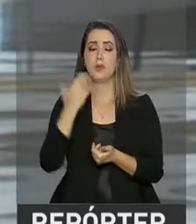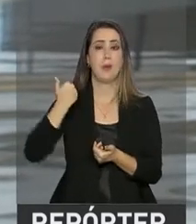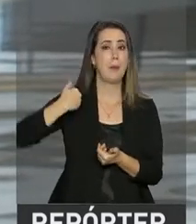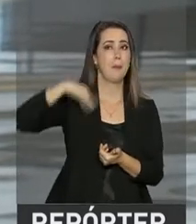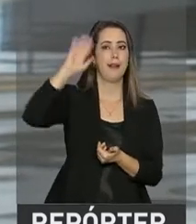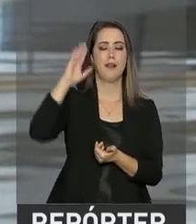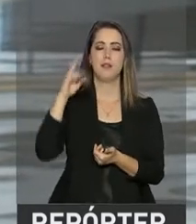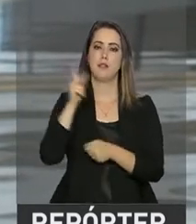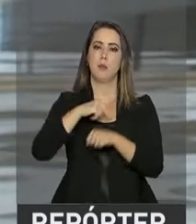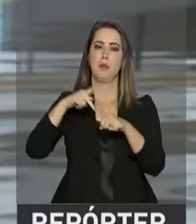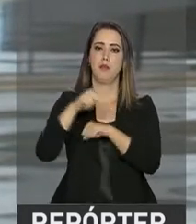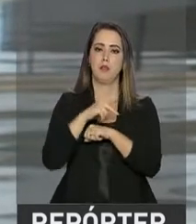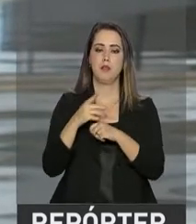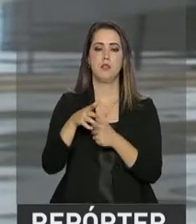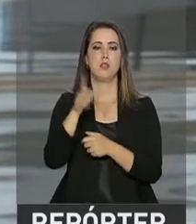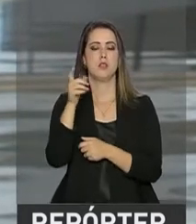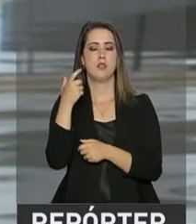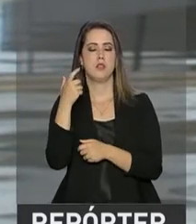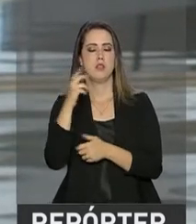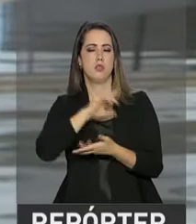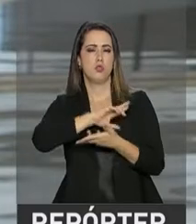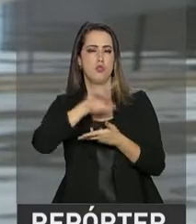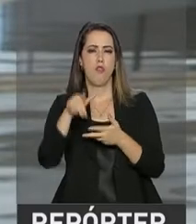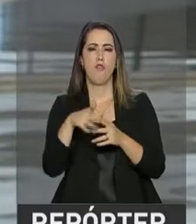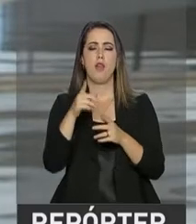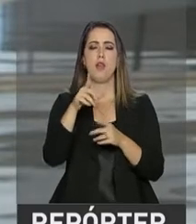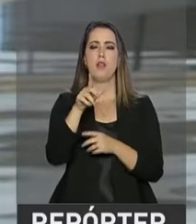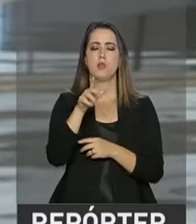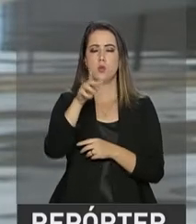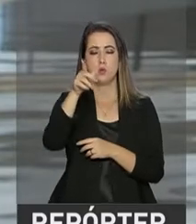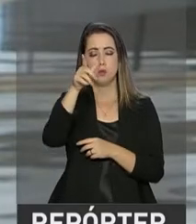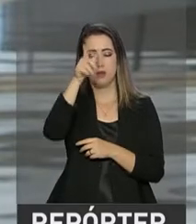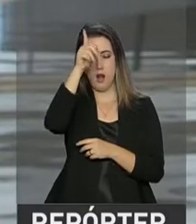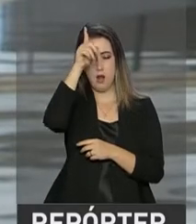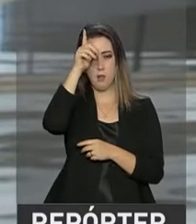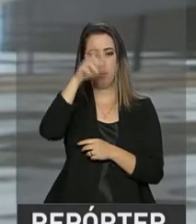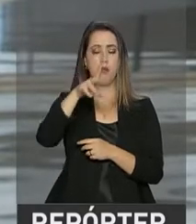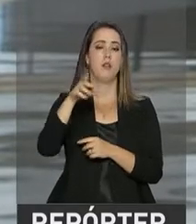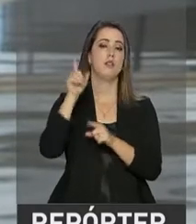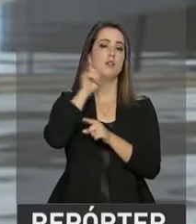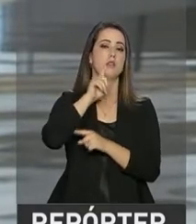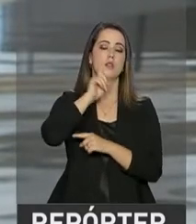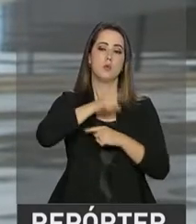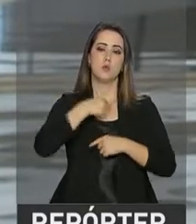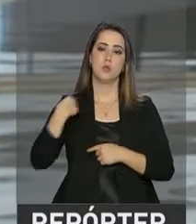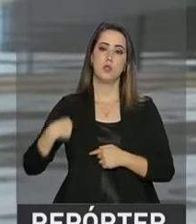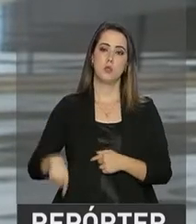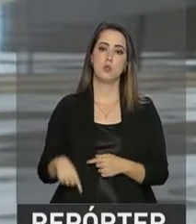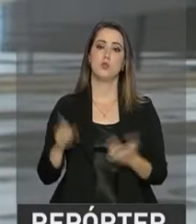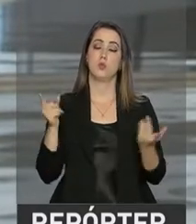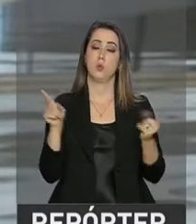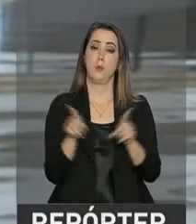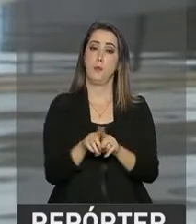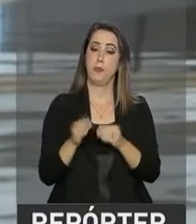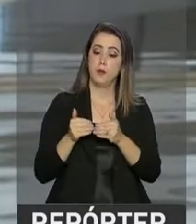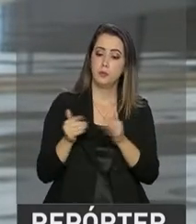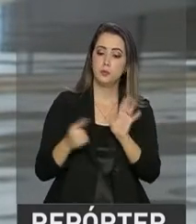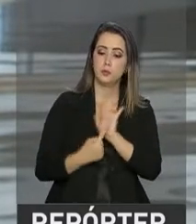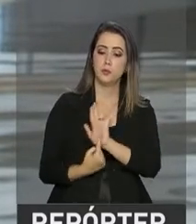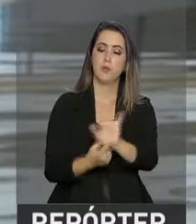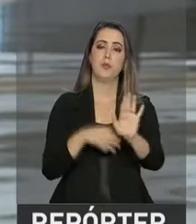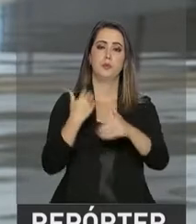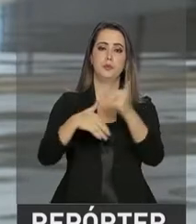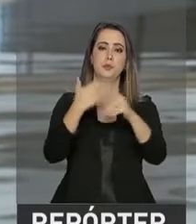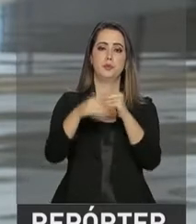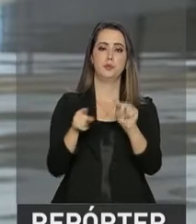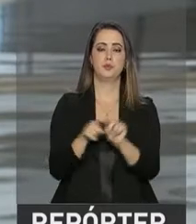país como Alemanha, Estados Unidos e China. O documento também revela a ampliação da participação brasileira